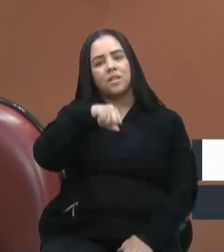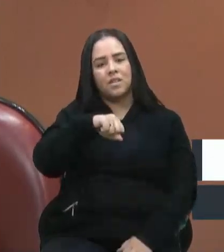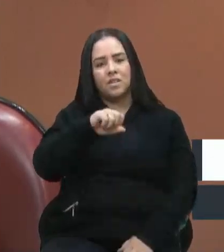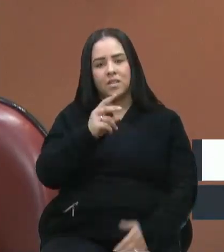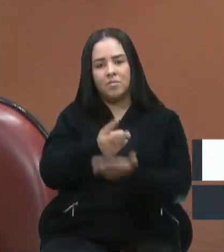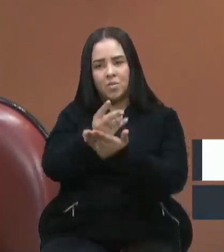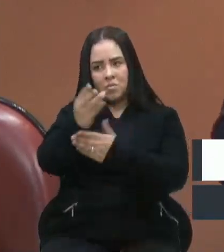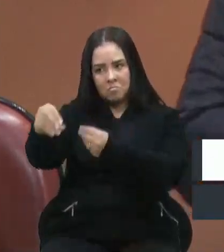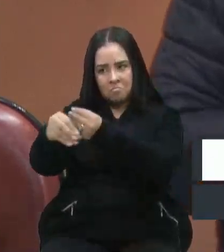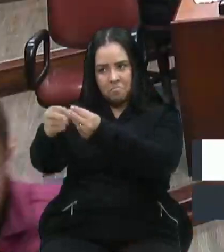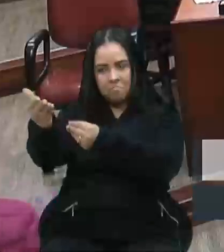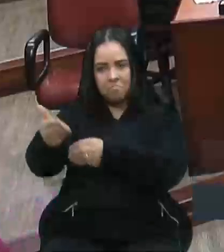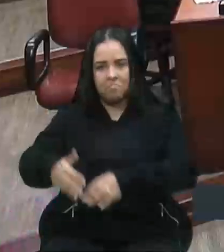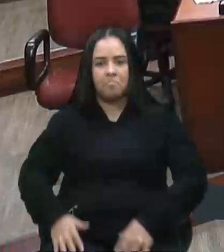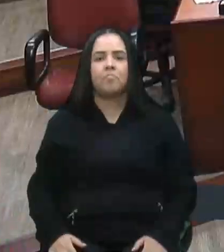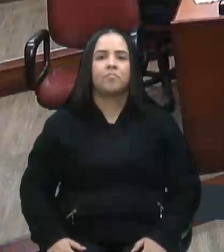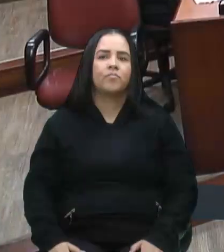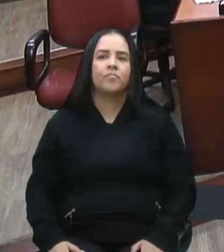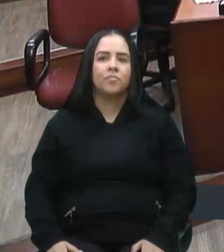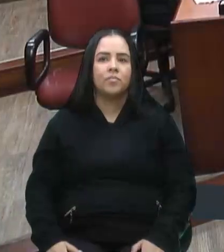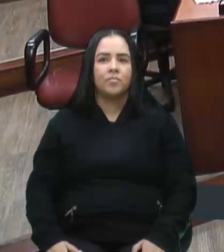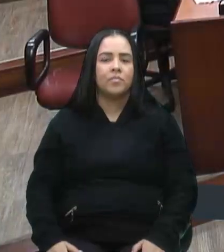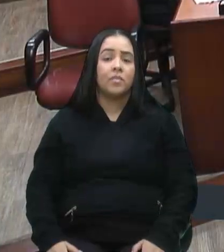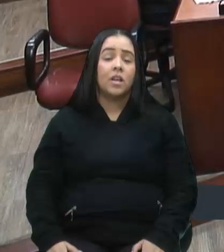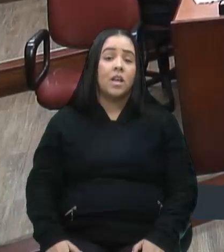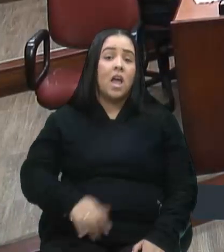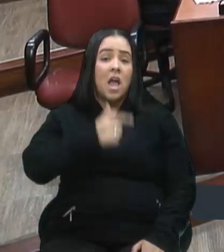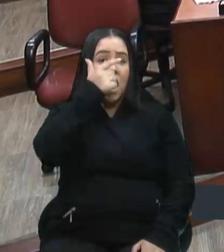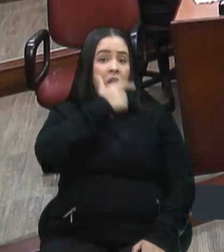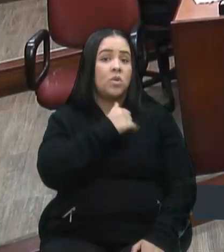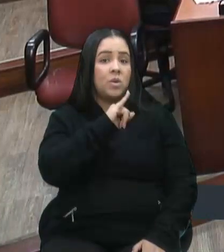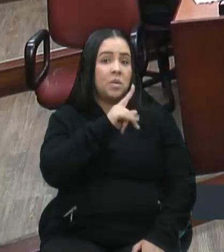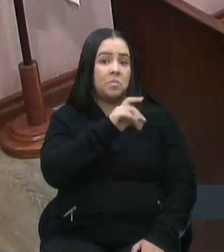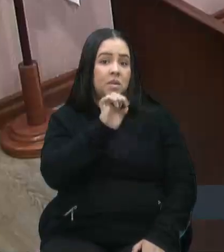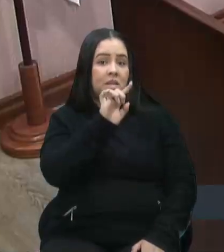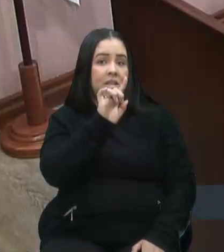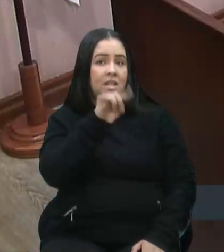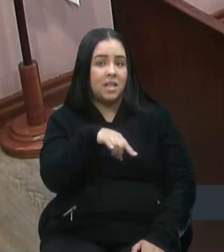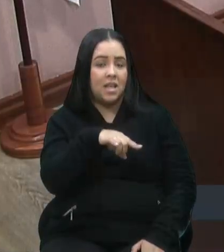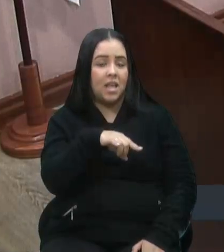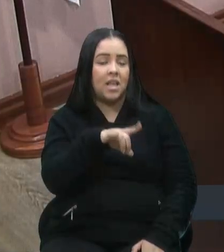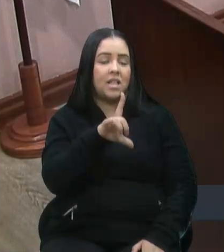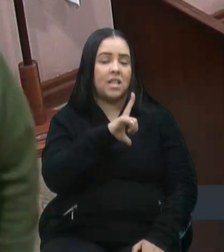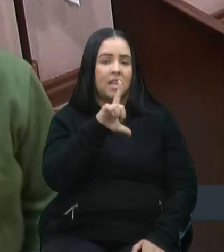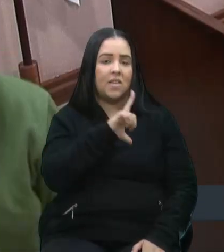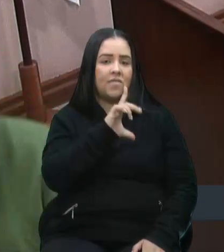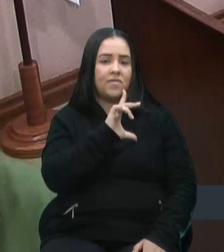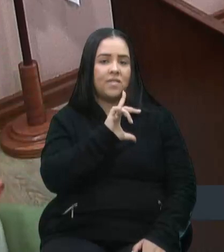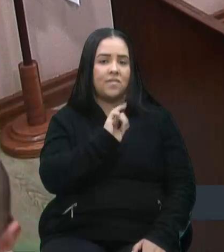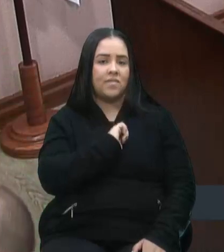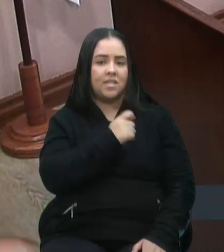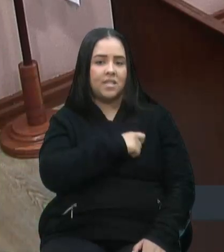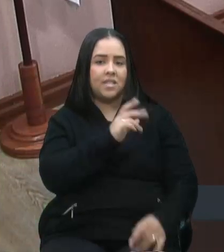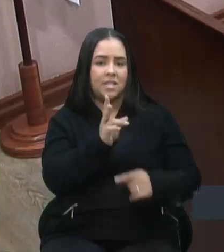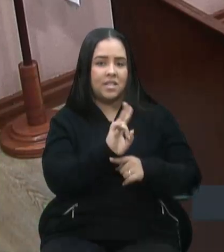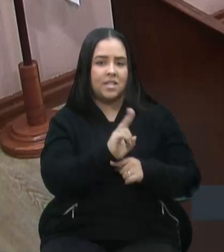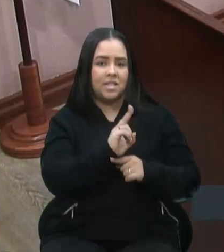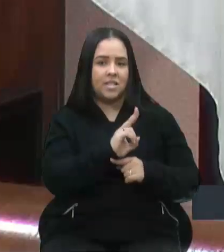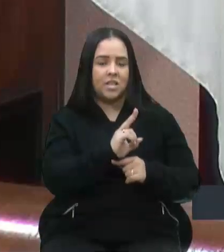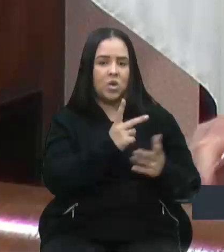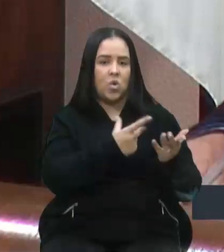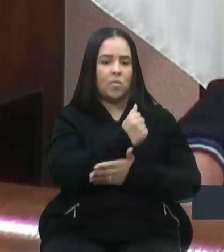parte, vereador D'Ambrosio? Não, talvez não. O município do IP, então, tenha fiscalização, né? Que compram de 10 e entregam de 10,